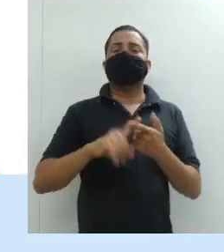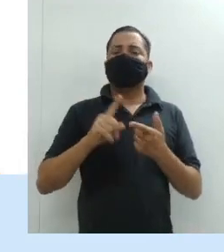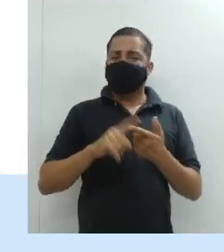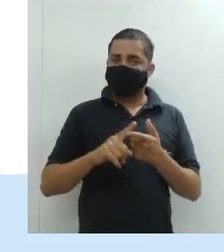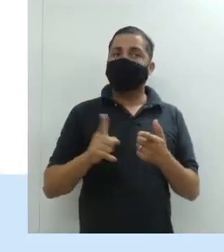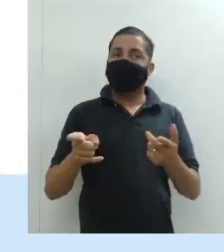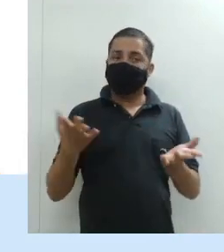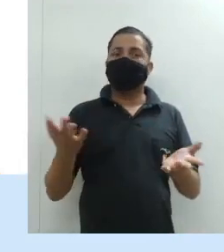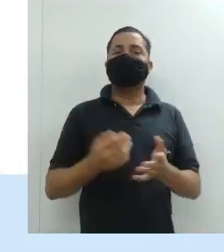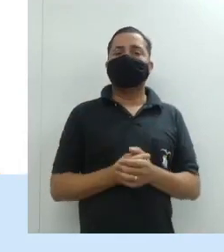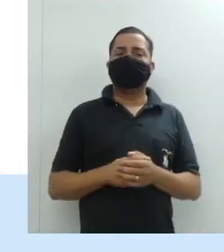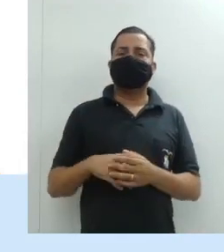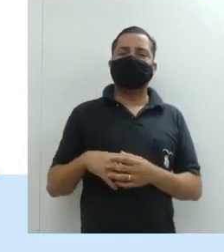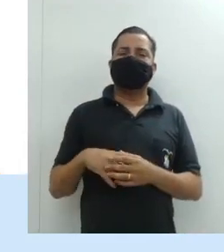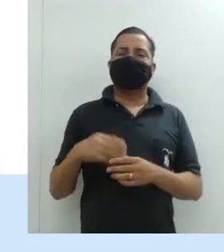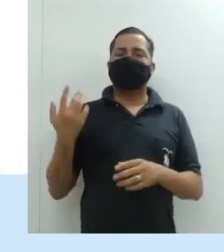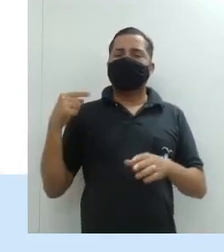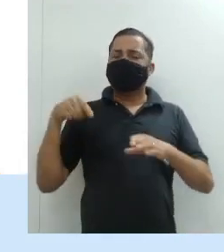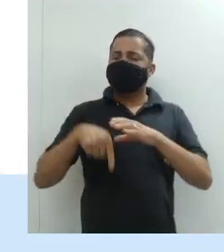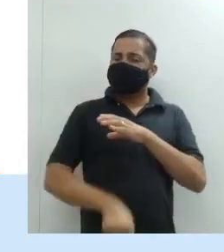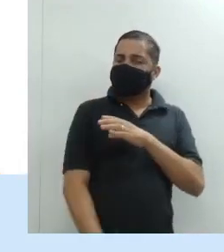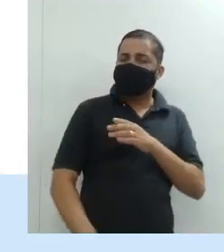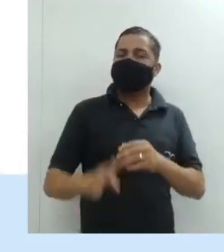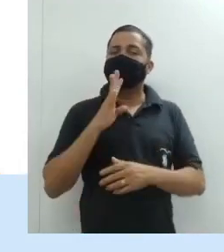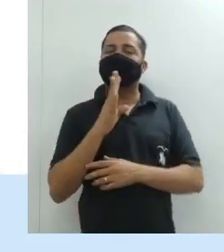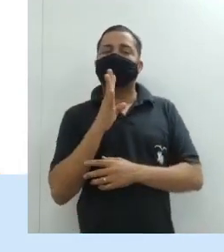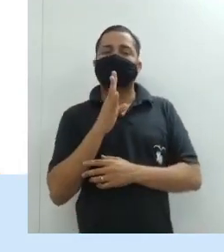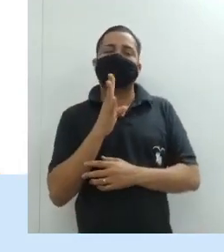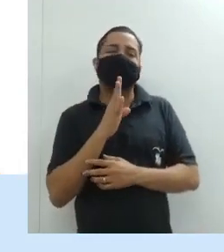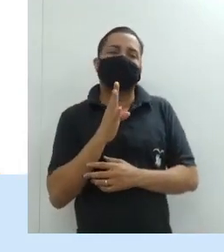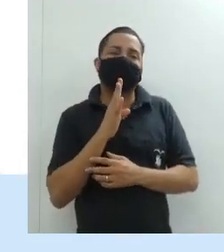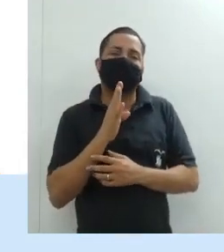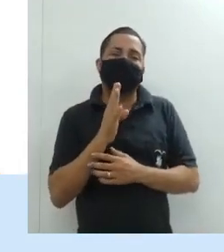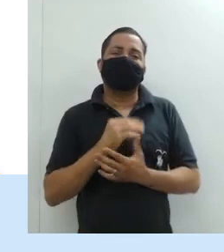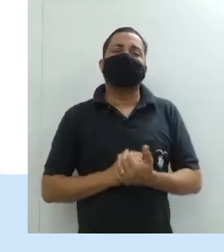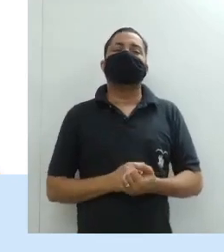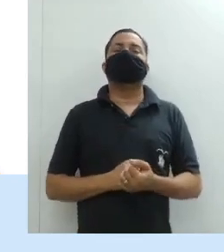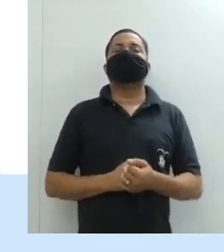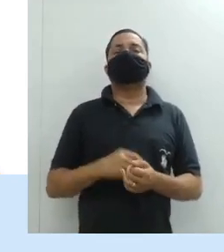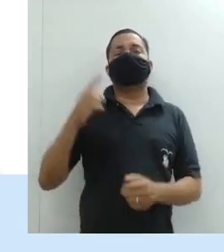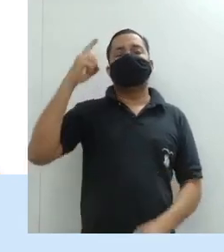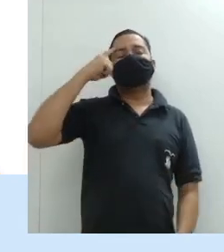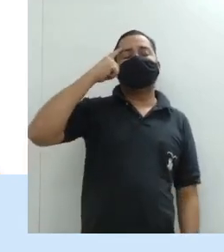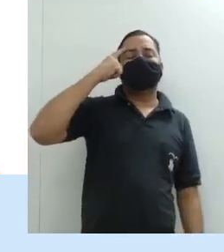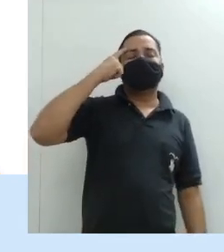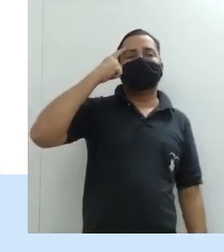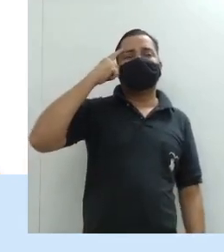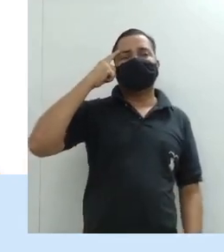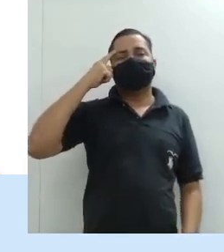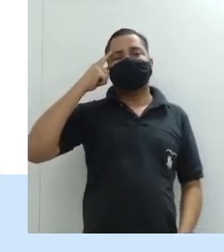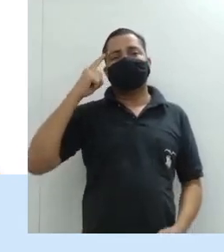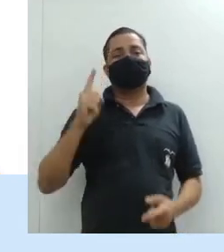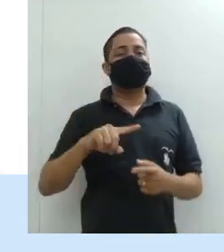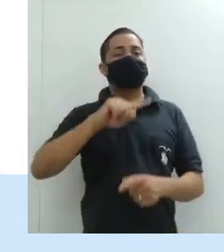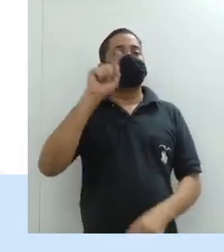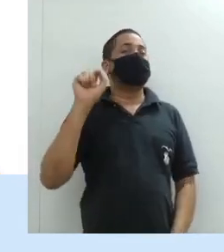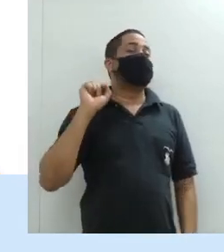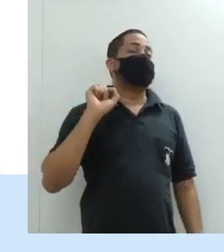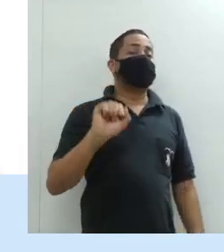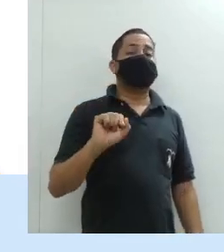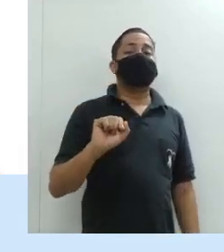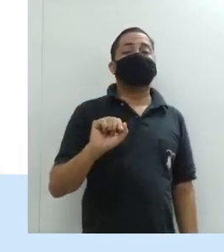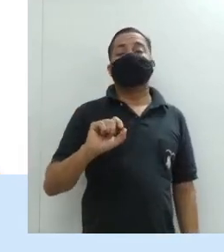isso, navegar no conhecimento, navegar no pensamento, na interrogação.